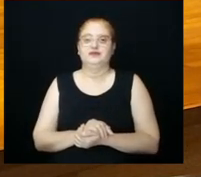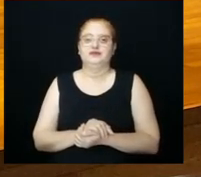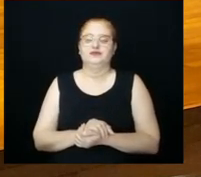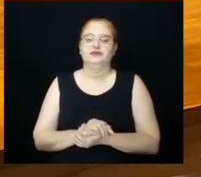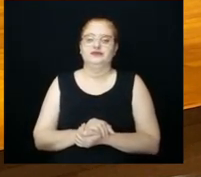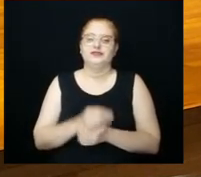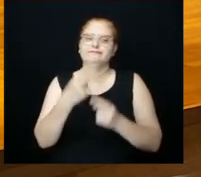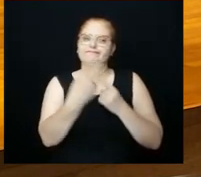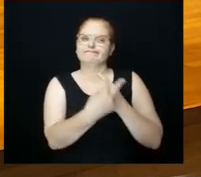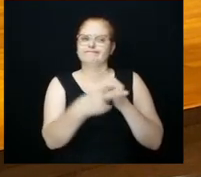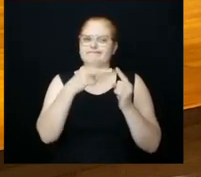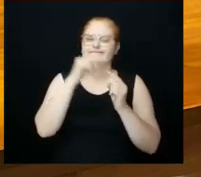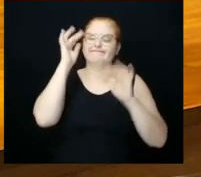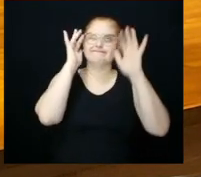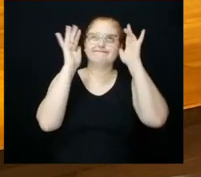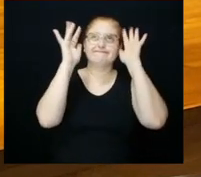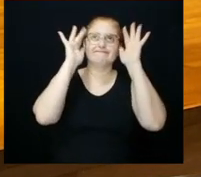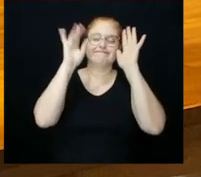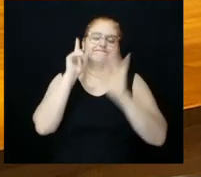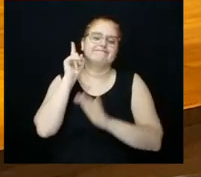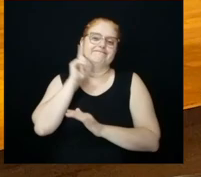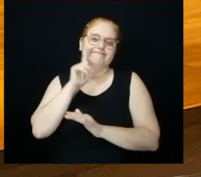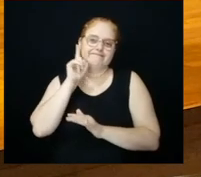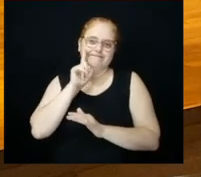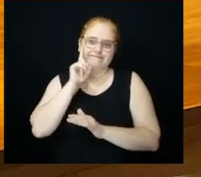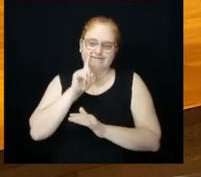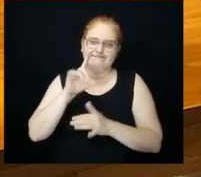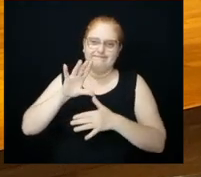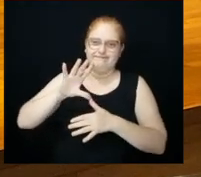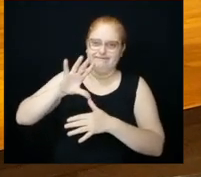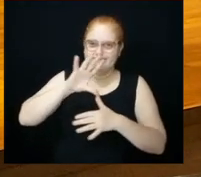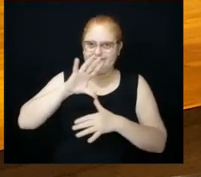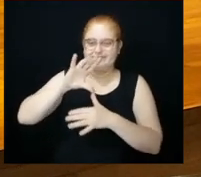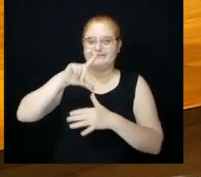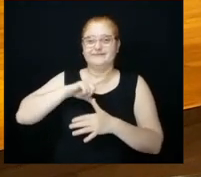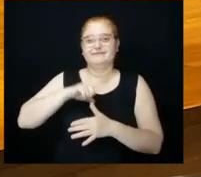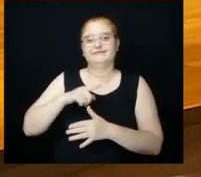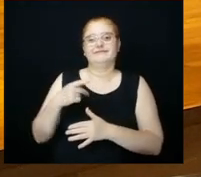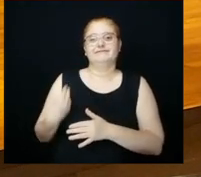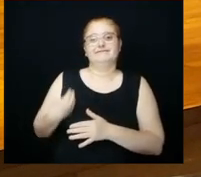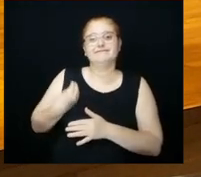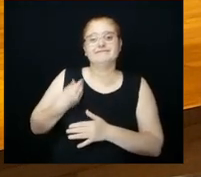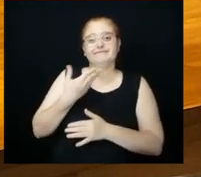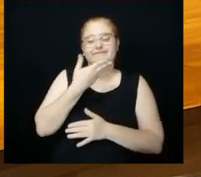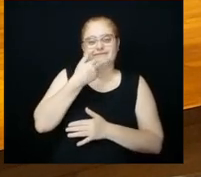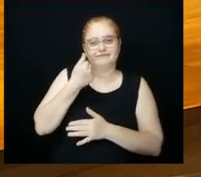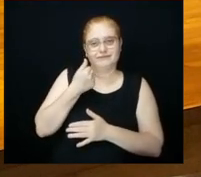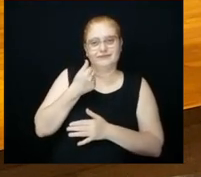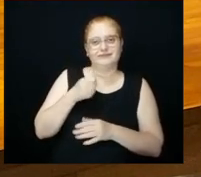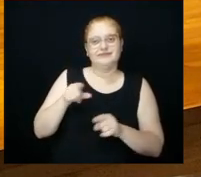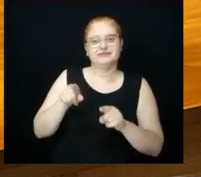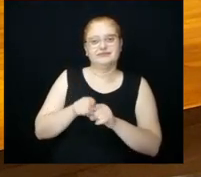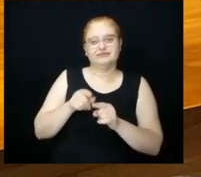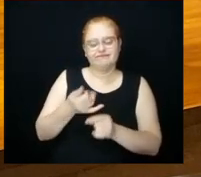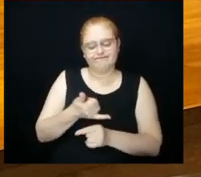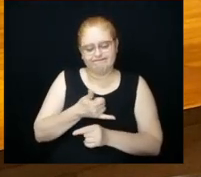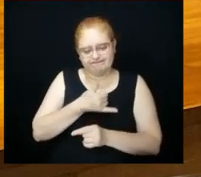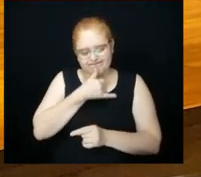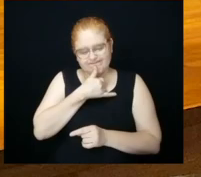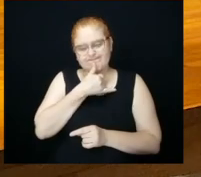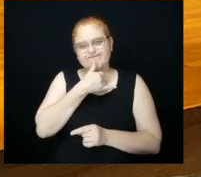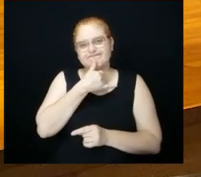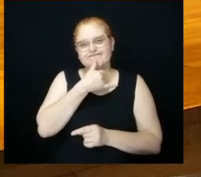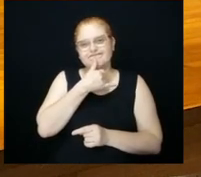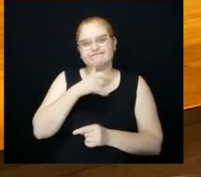Essa perspectiva do sonho americano, né, de sonhar do país para ter uma vida melhor, e esse desencanto que elas sofrem